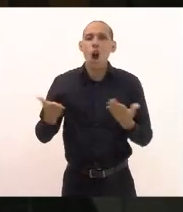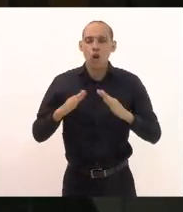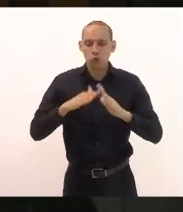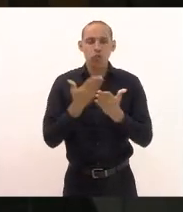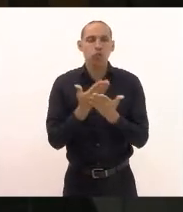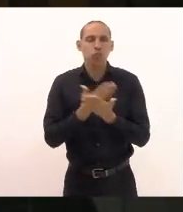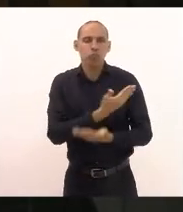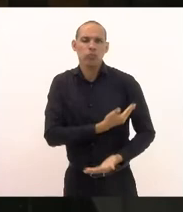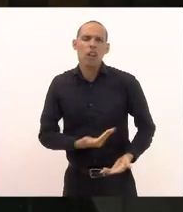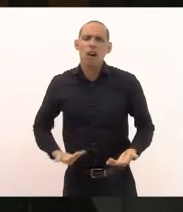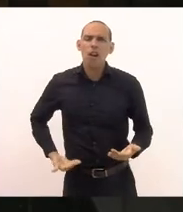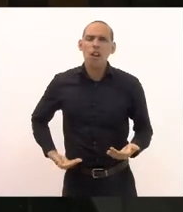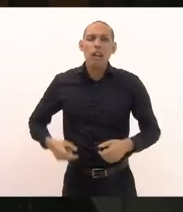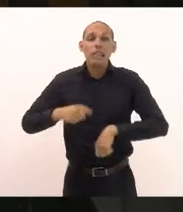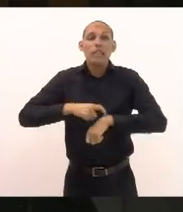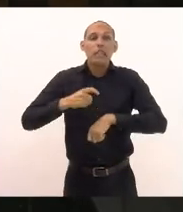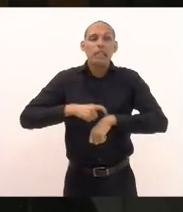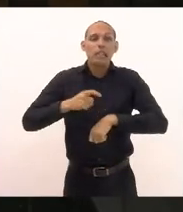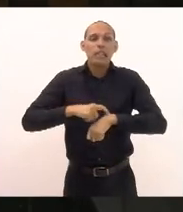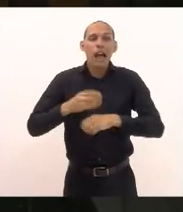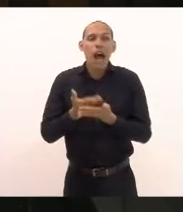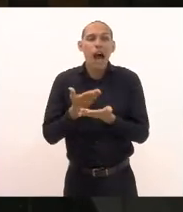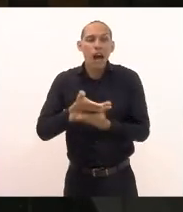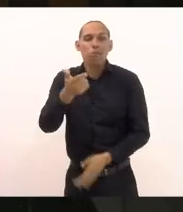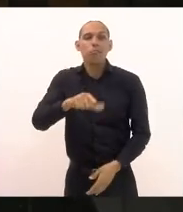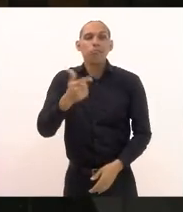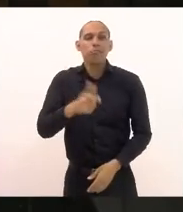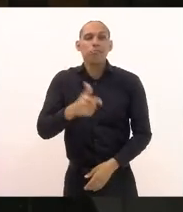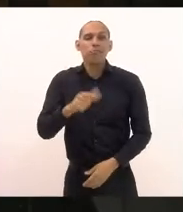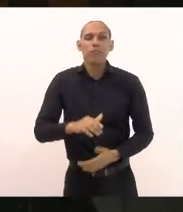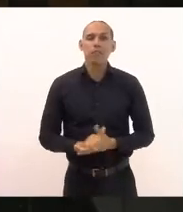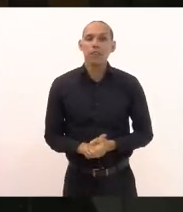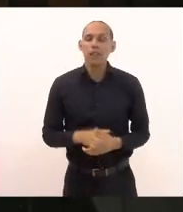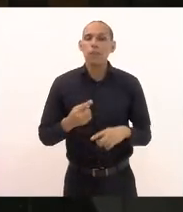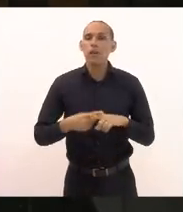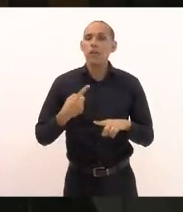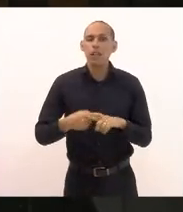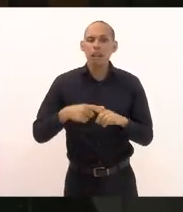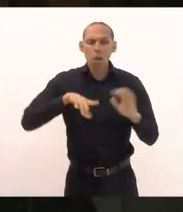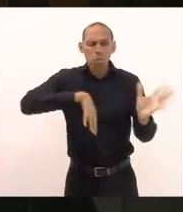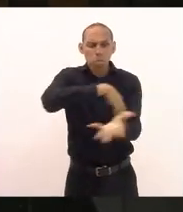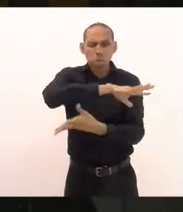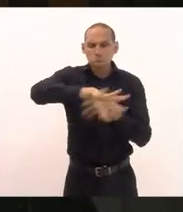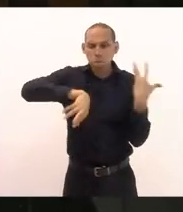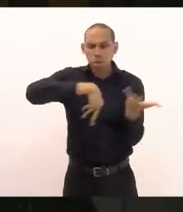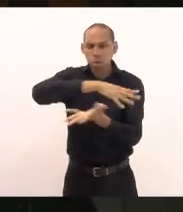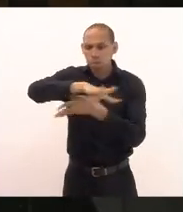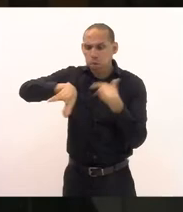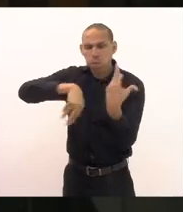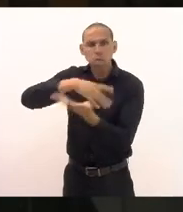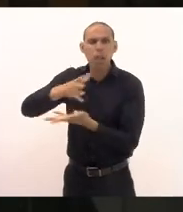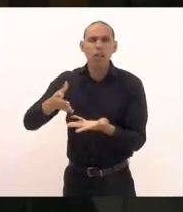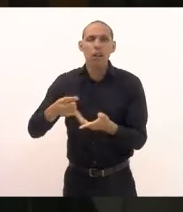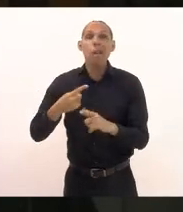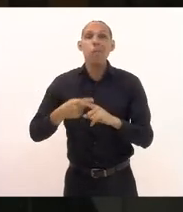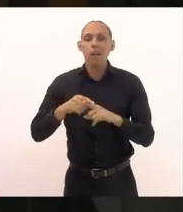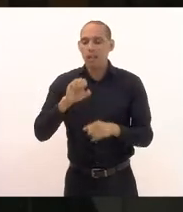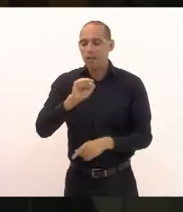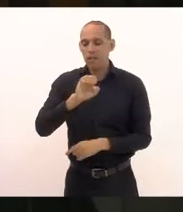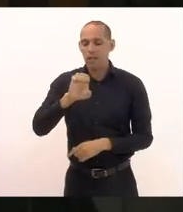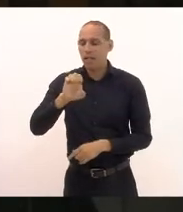com vários tempos sem aula, devido à bagunça decorrente da pressa da SEDUC